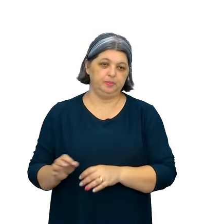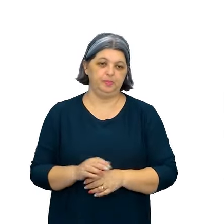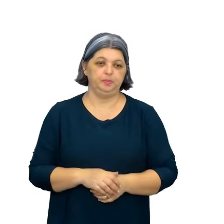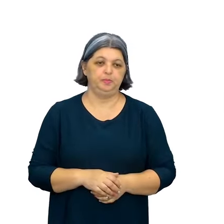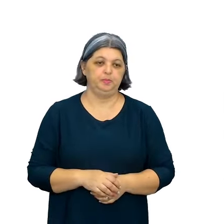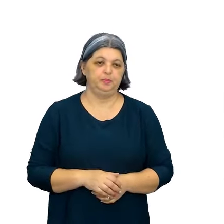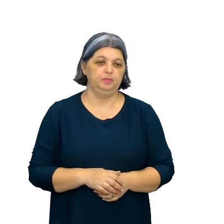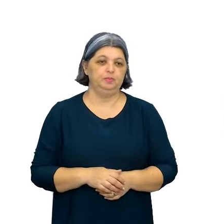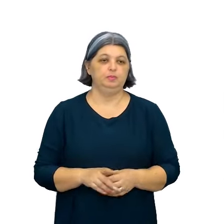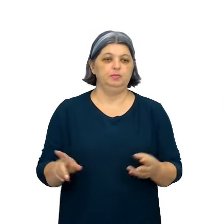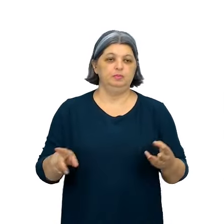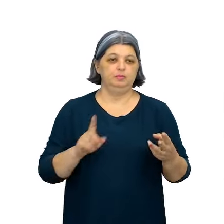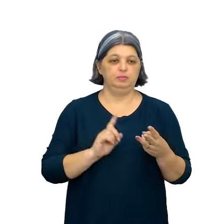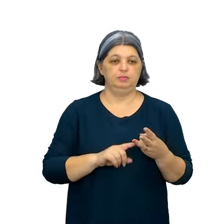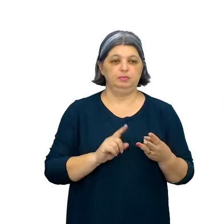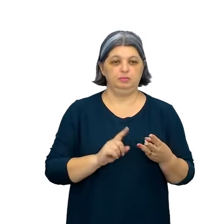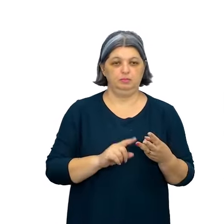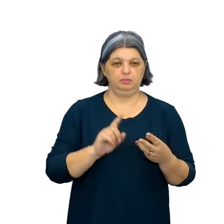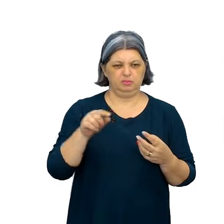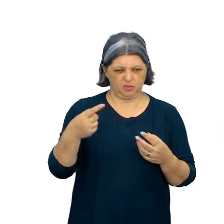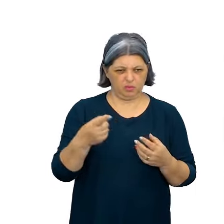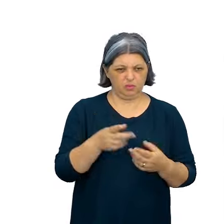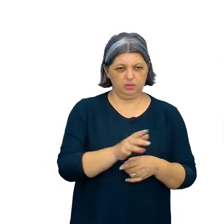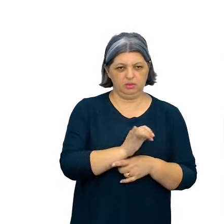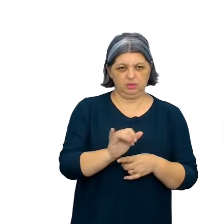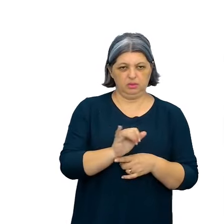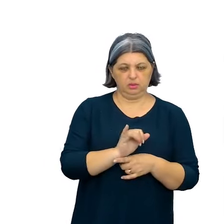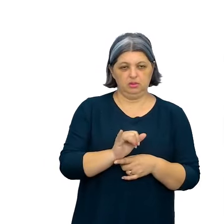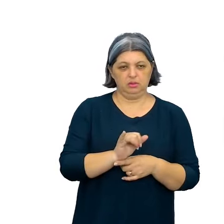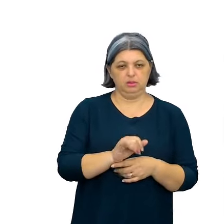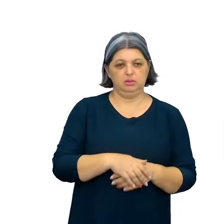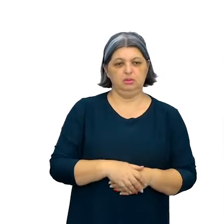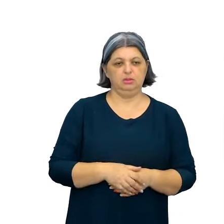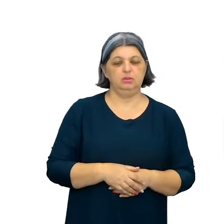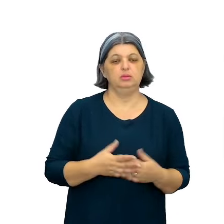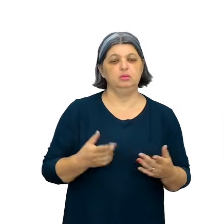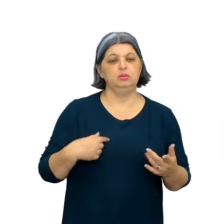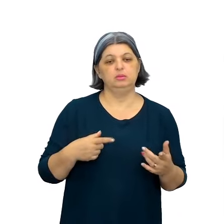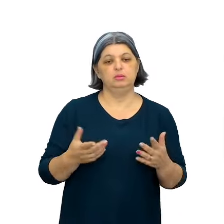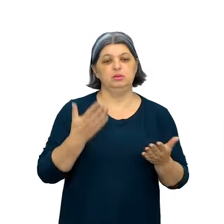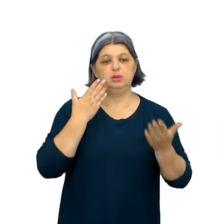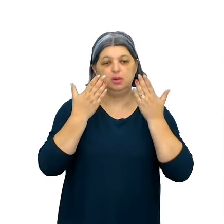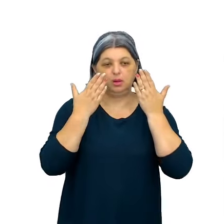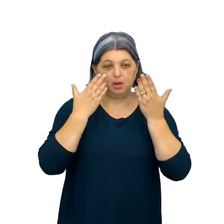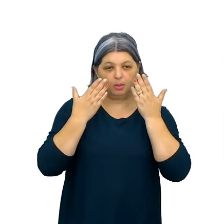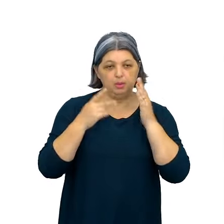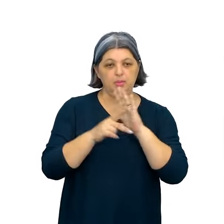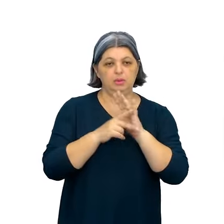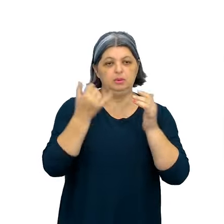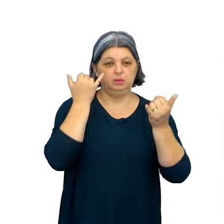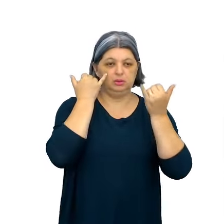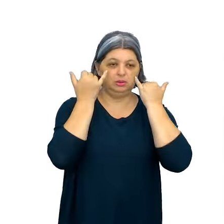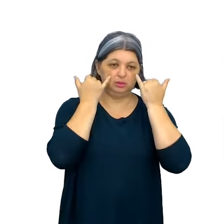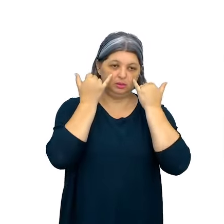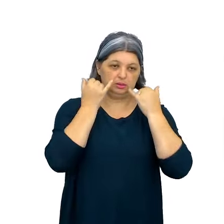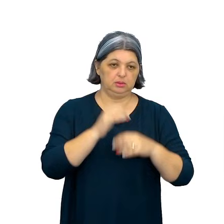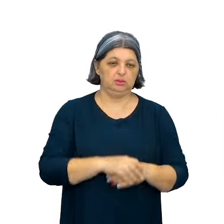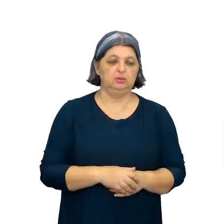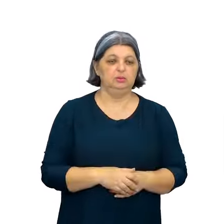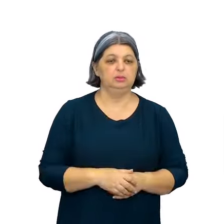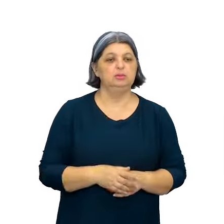Uma próxima estratégia, professores, é a comparação de informações. Então, ao longo